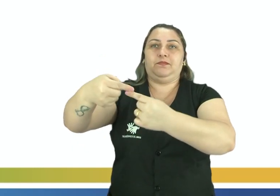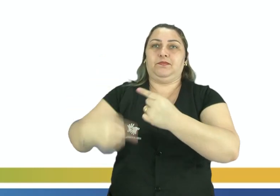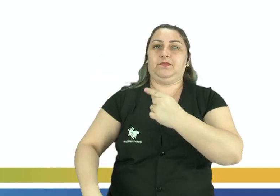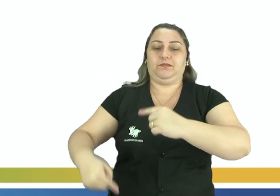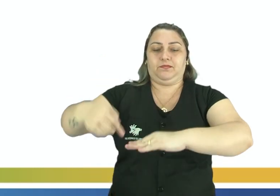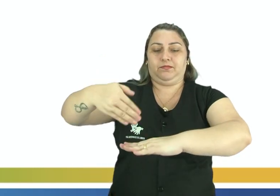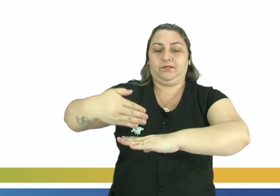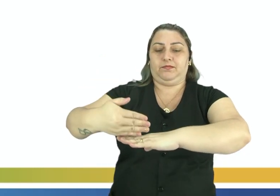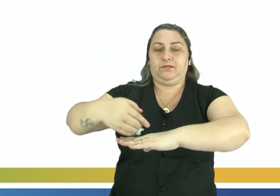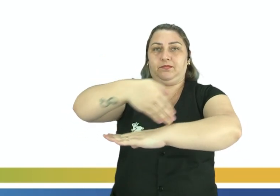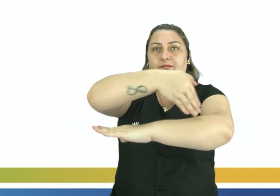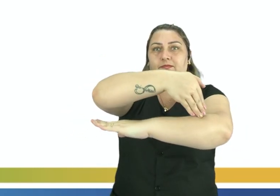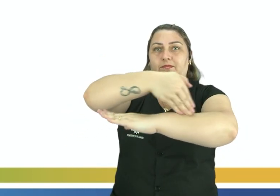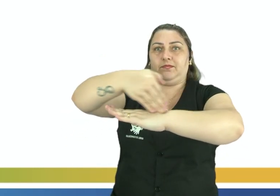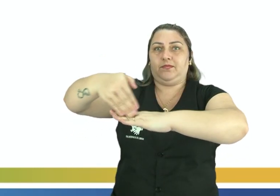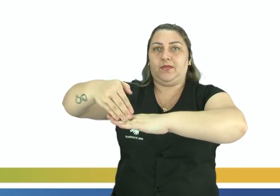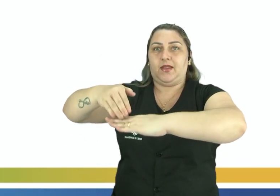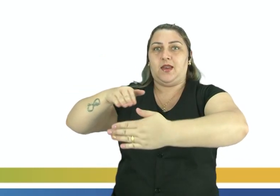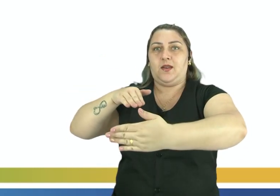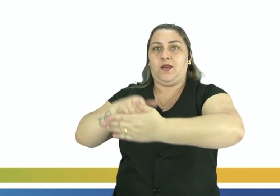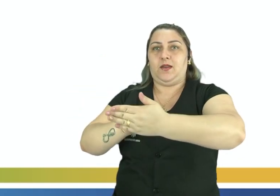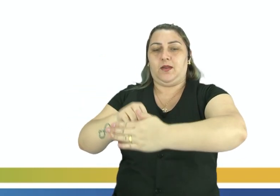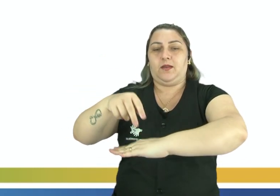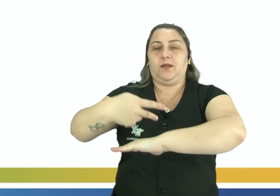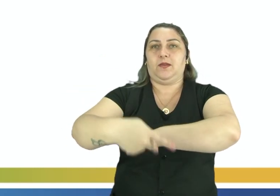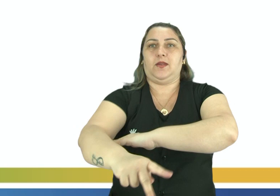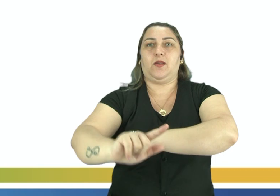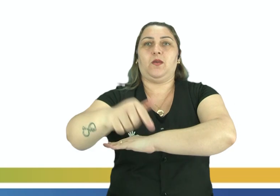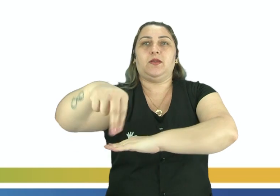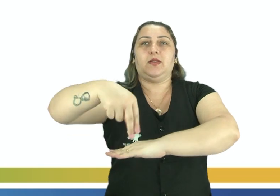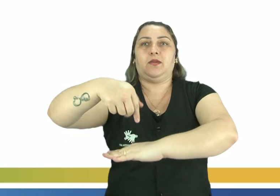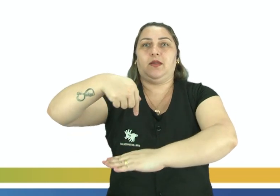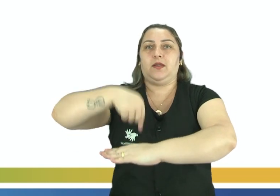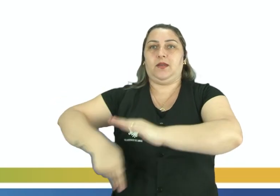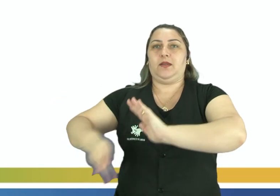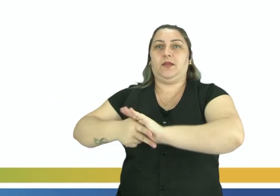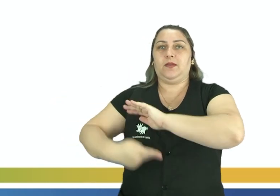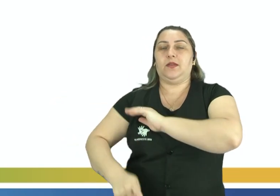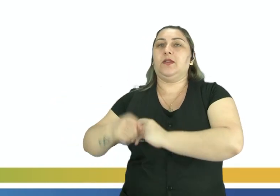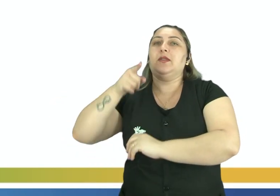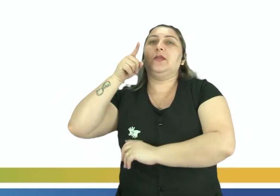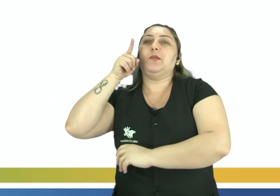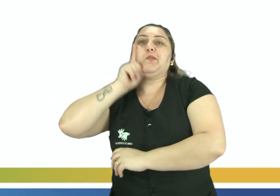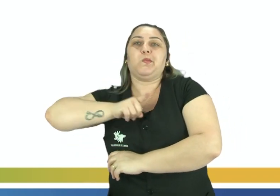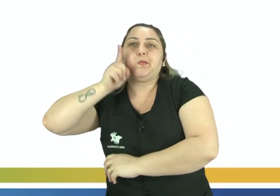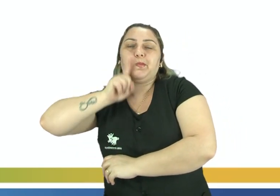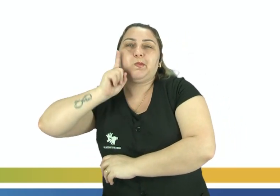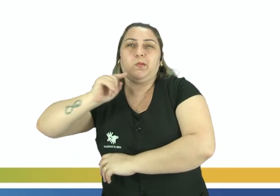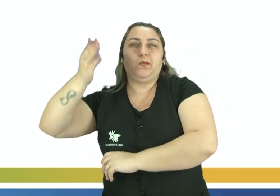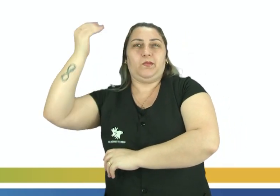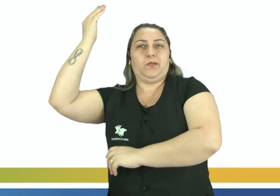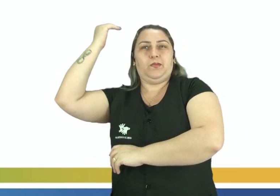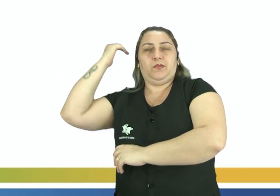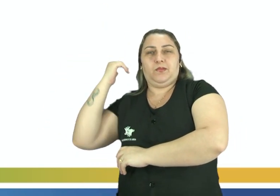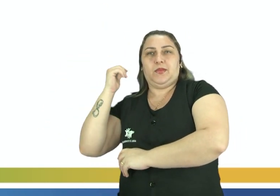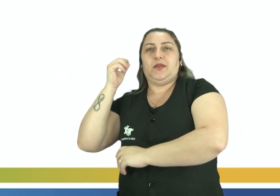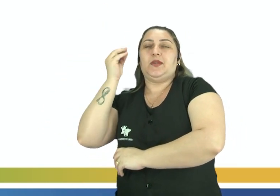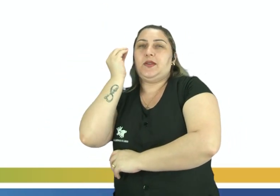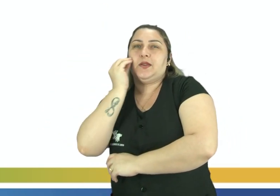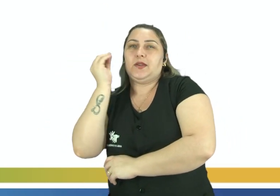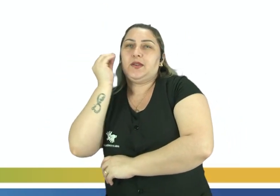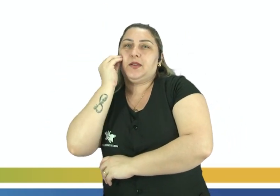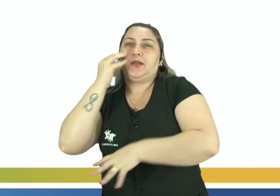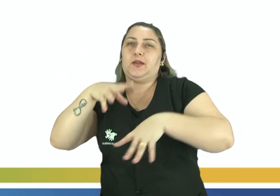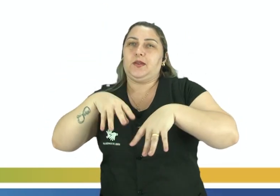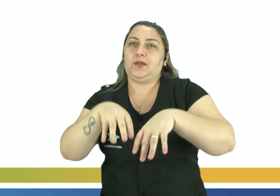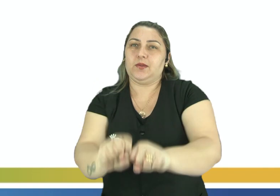rever novamente a questão dos países que foram suas colônias no passado para tentar de novo criar uma zona